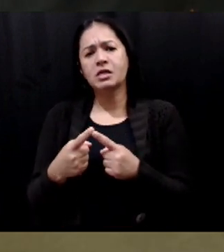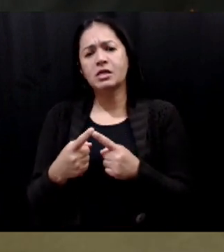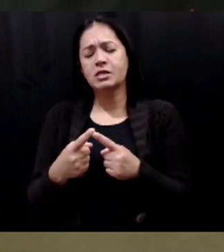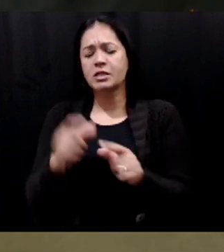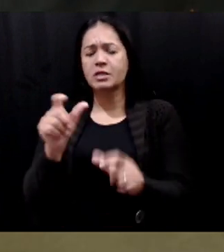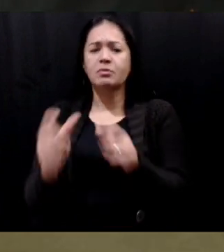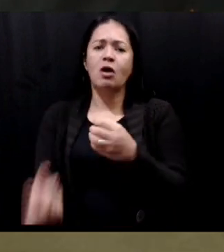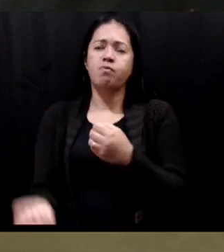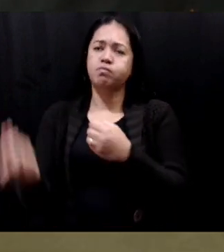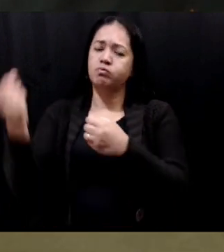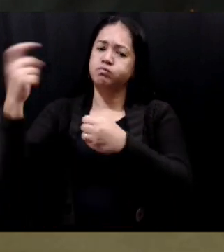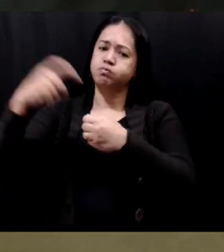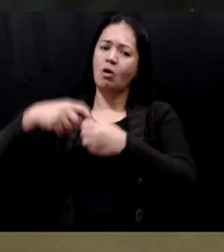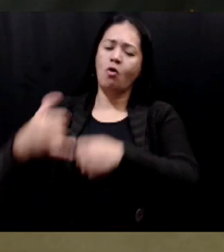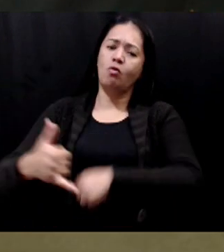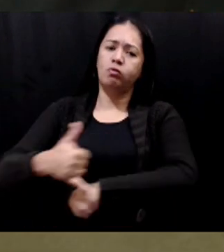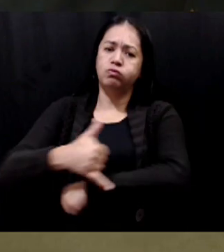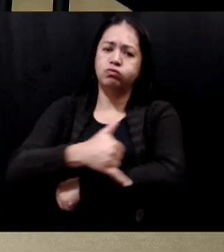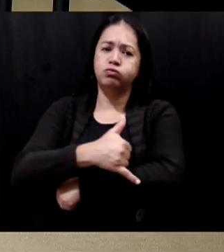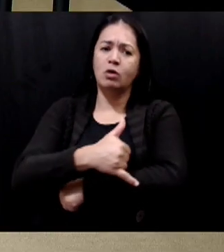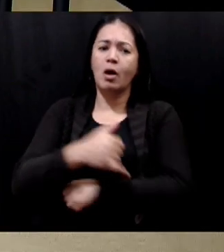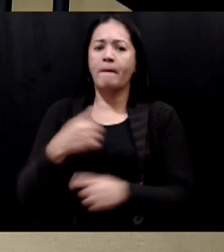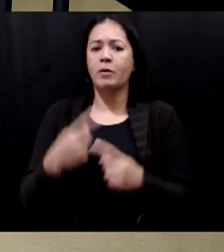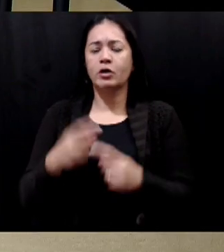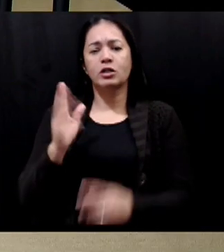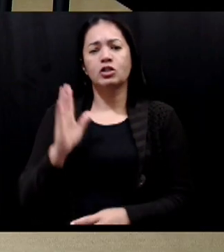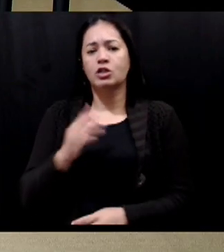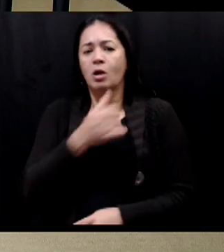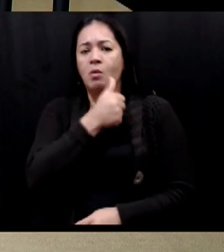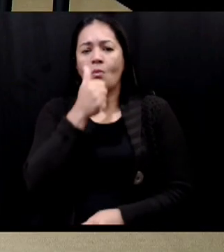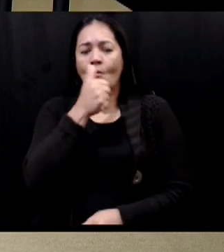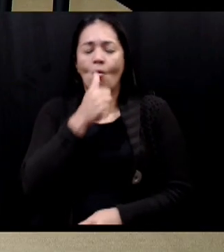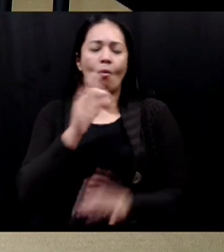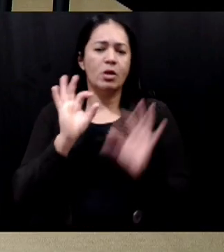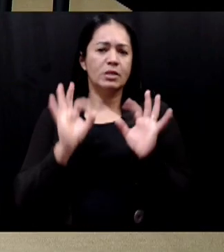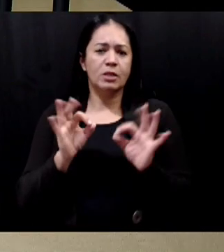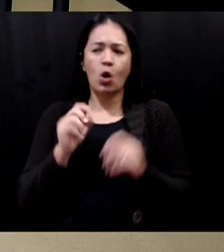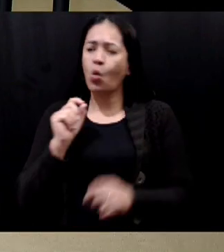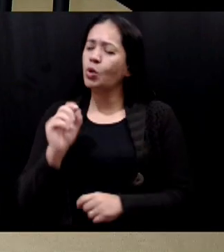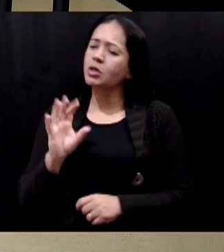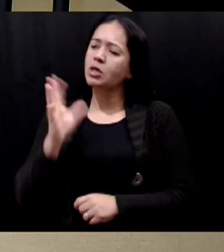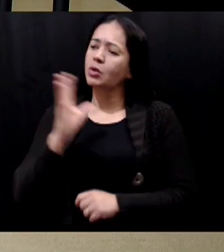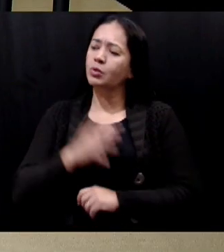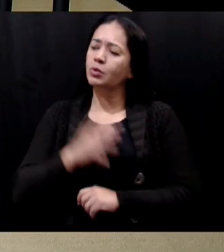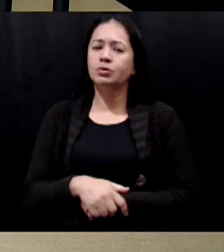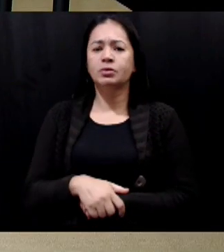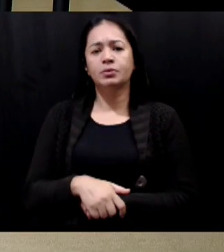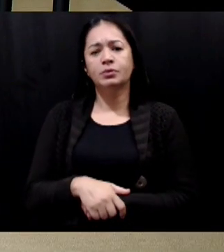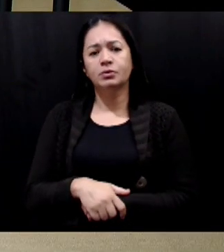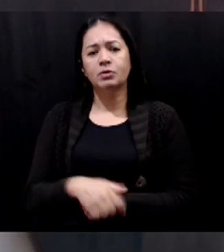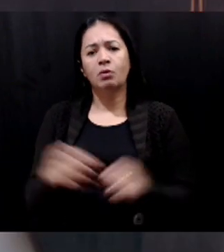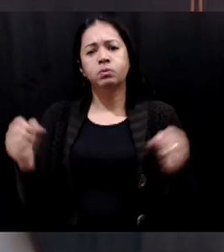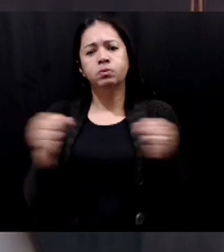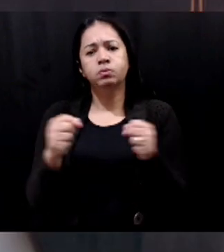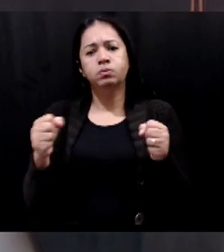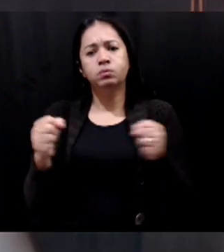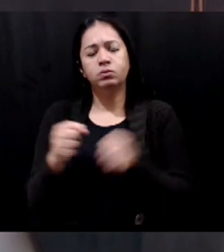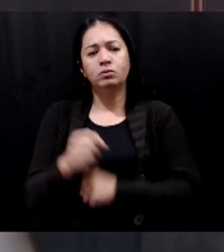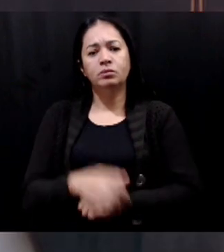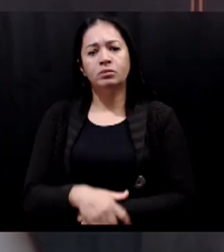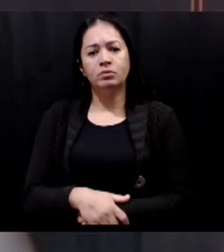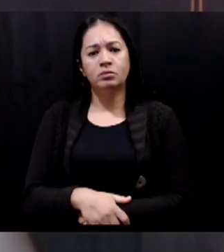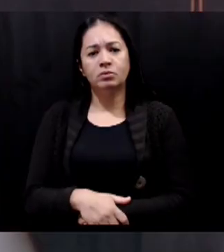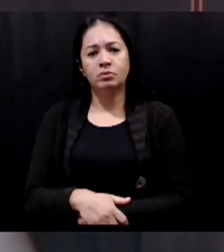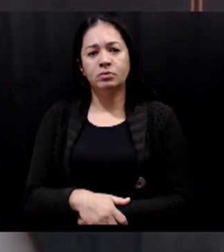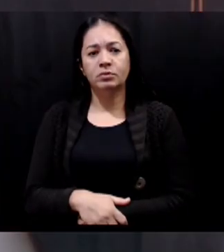dietas aparentemente bem-sucedidas, né? O que é, na verdade, o efeito sanfona? Olha, Rúbia, eu costumo falar que